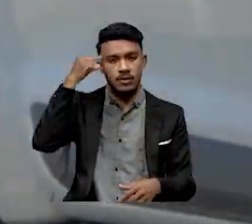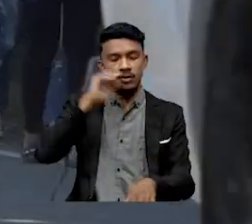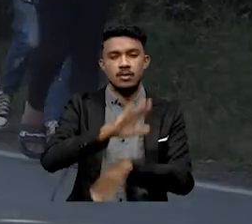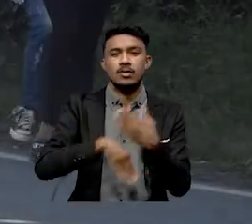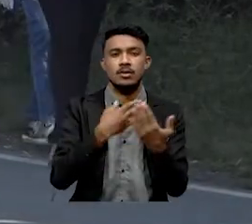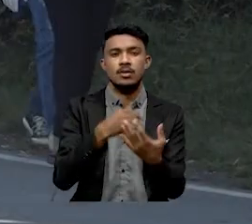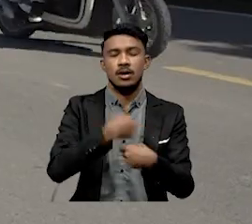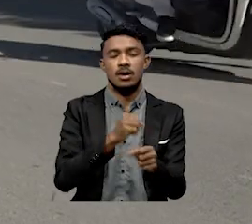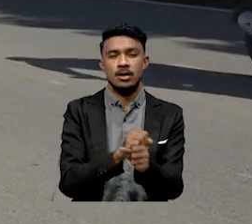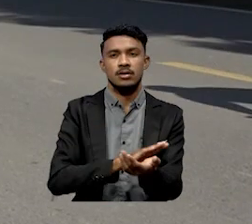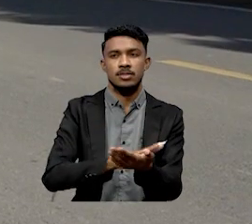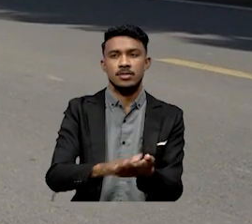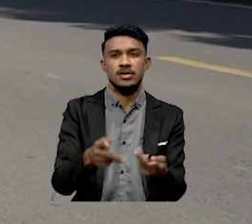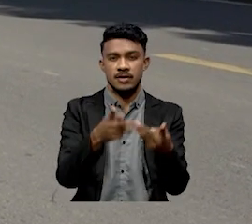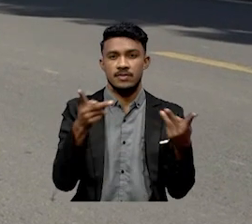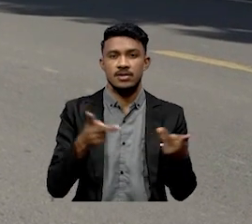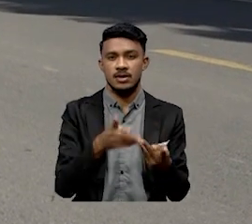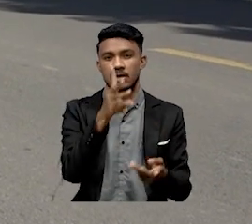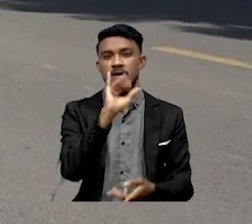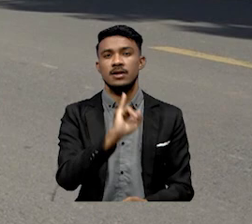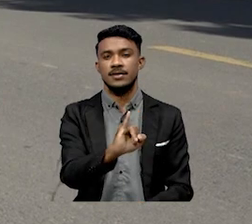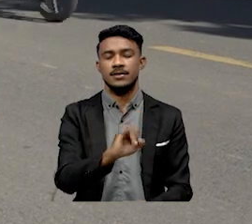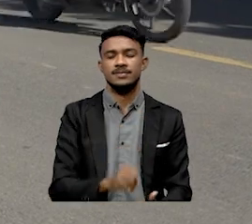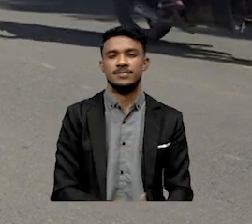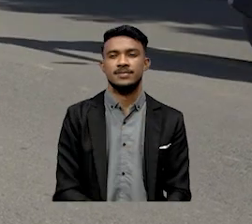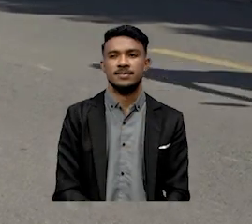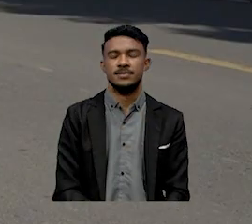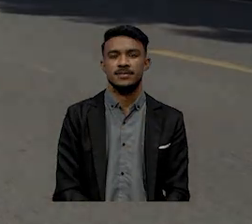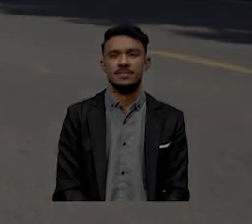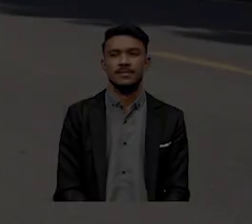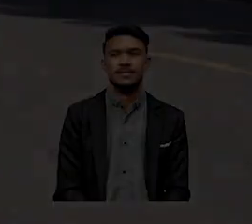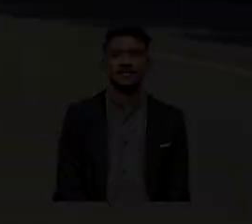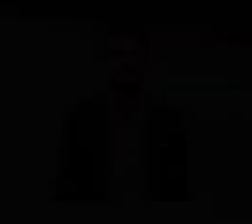a torrar a limpeza geral e a cidade. Fátima Pereira, Jovial da Costa, GMN.